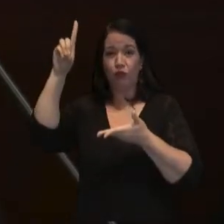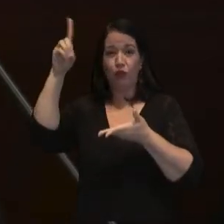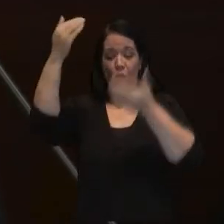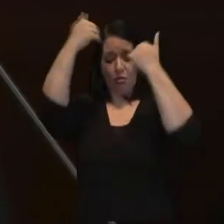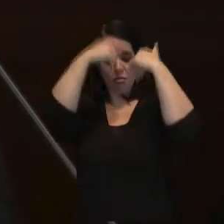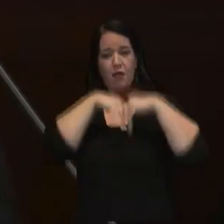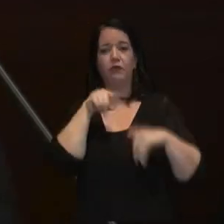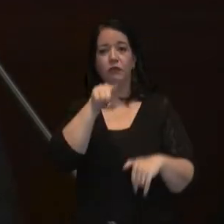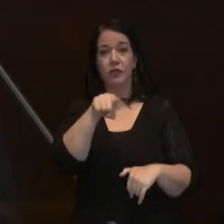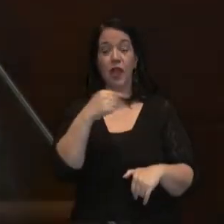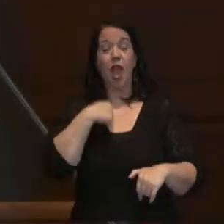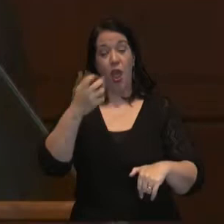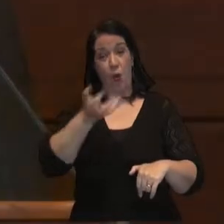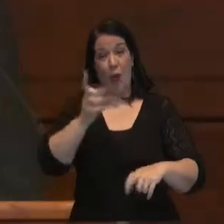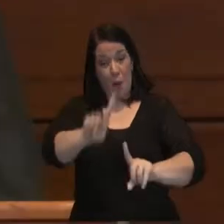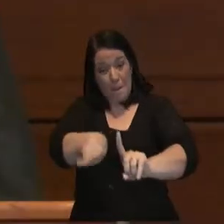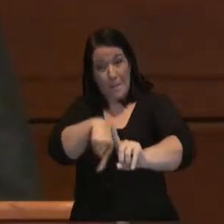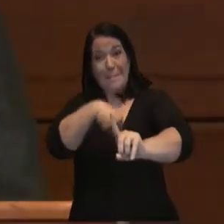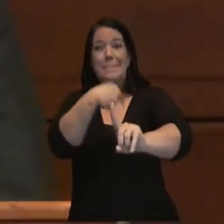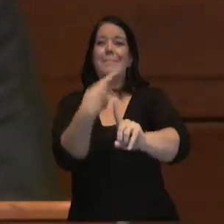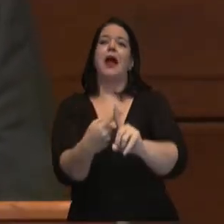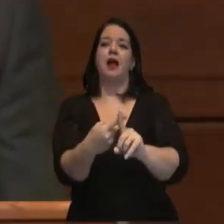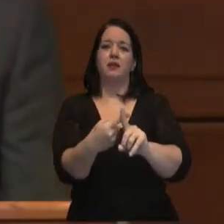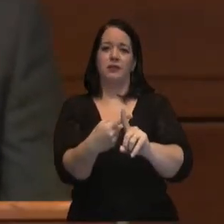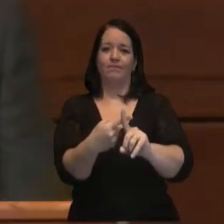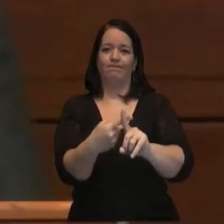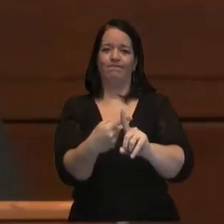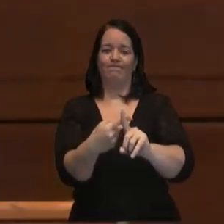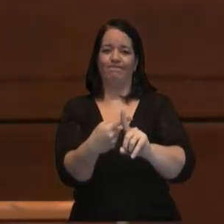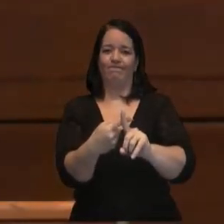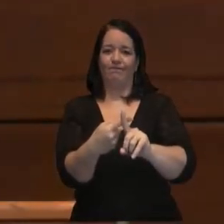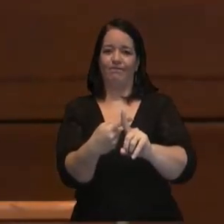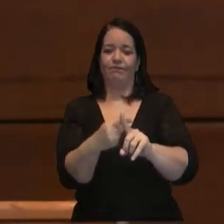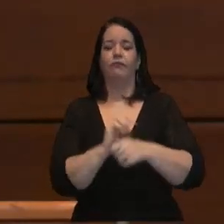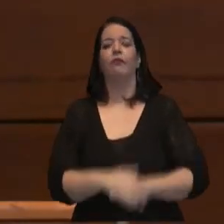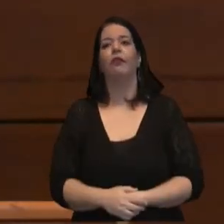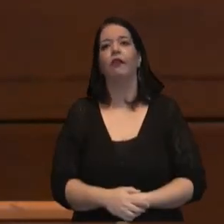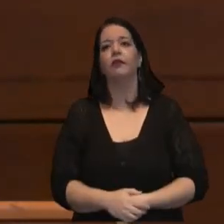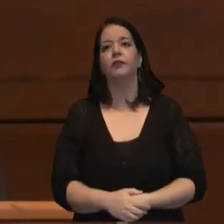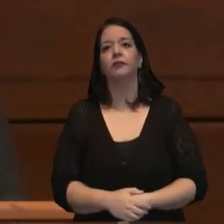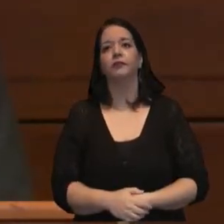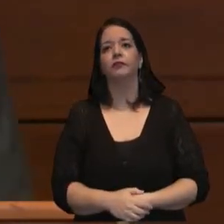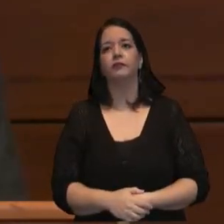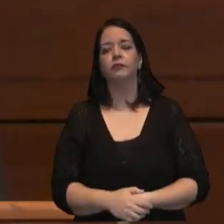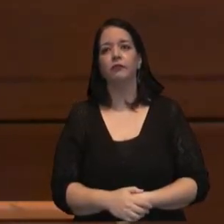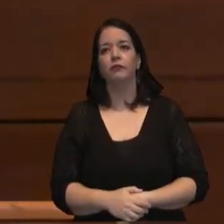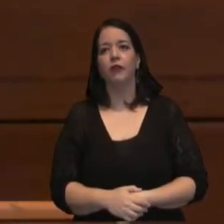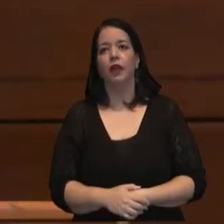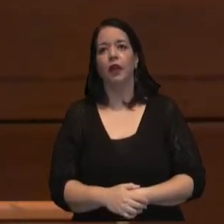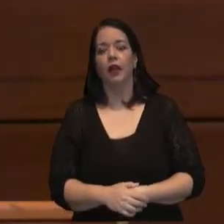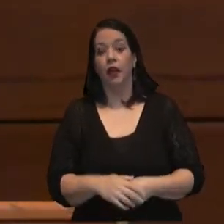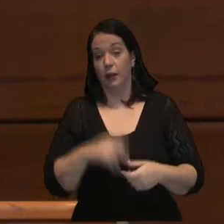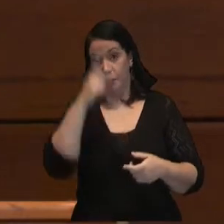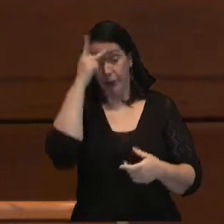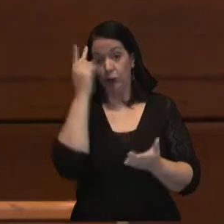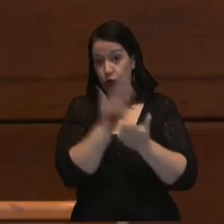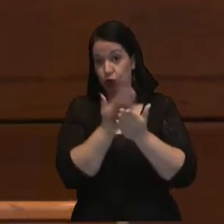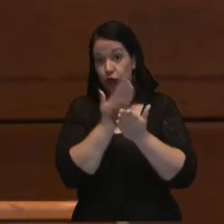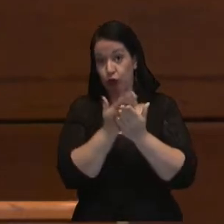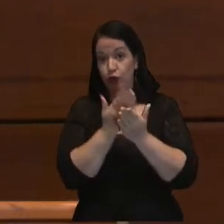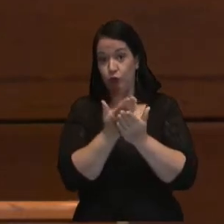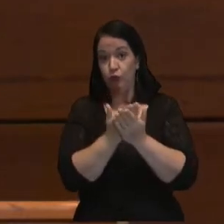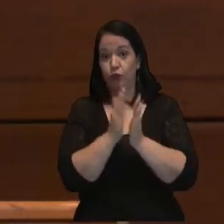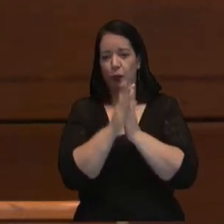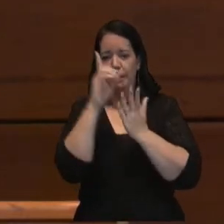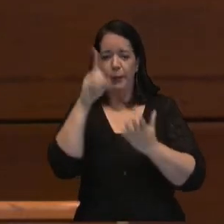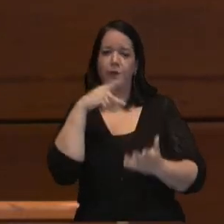você. E diz-nos o comentarista que talvez pelo fato de ser Eliseu primogênito do